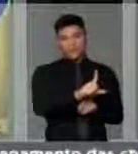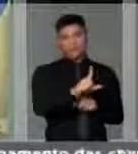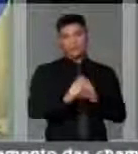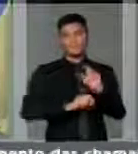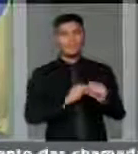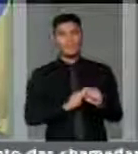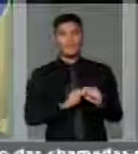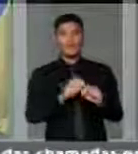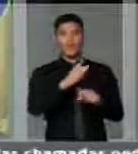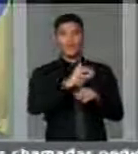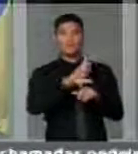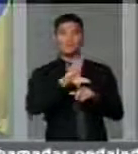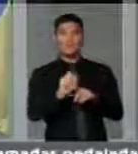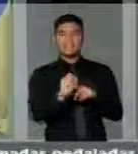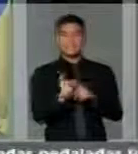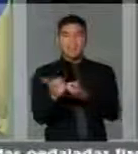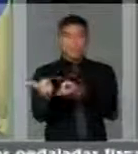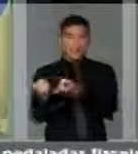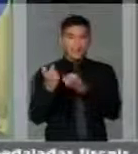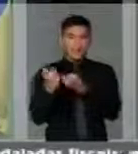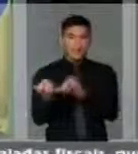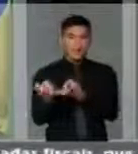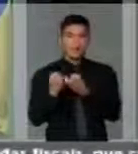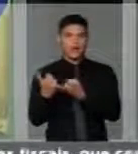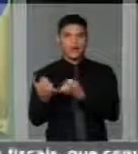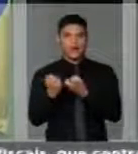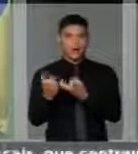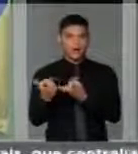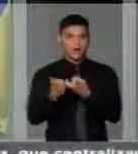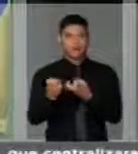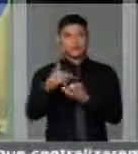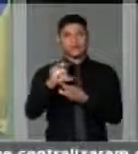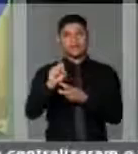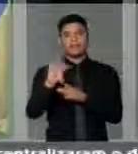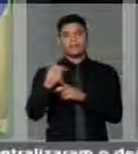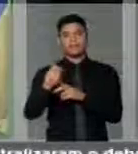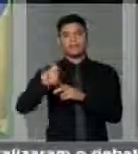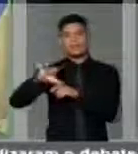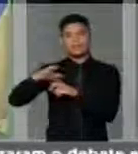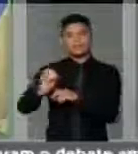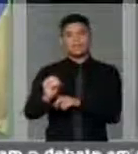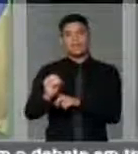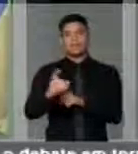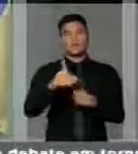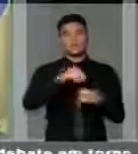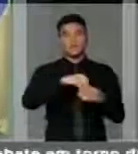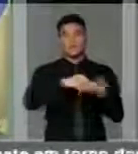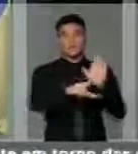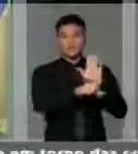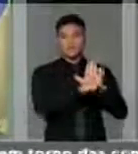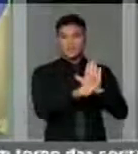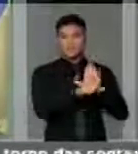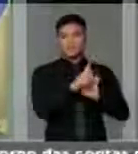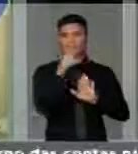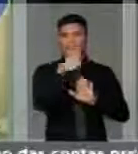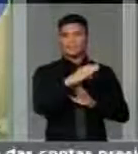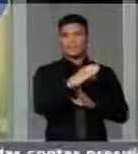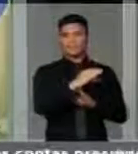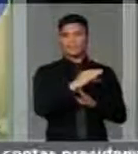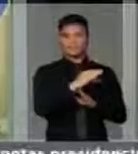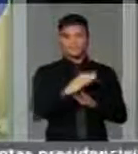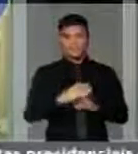governo cometeu e que também está tipificado no Código Penal, no artigo 158. É pelo crime de...